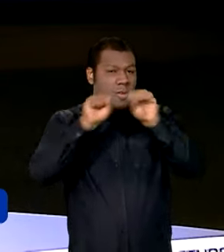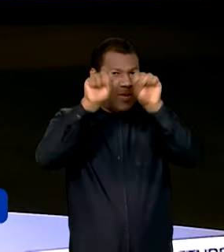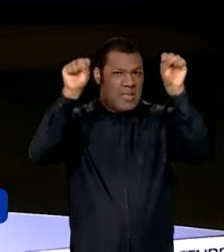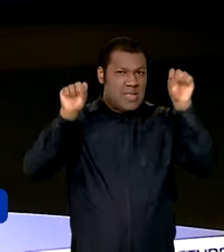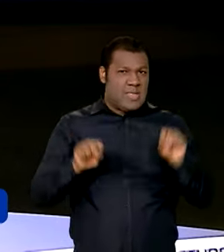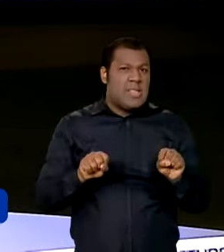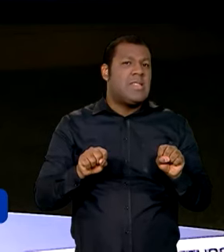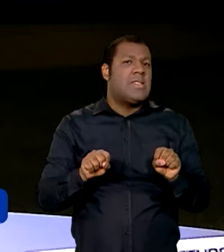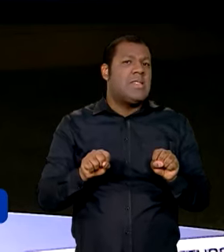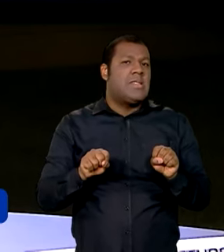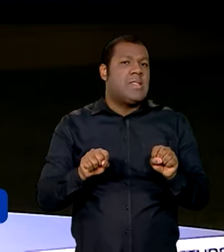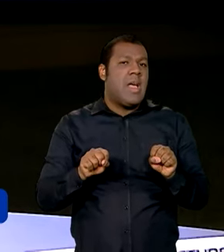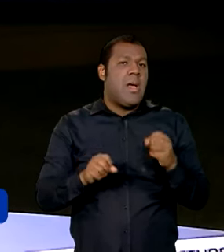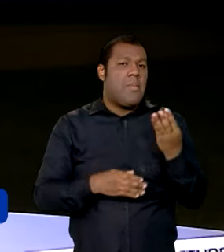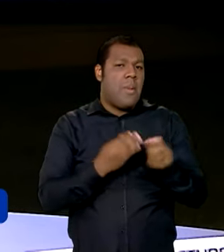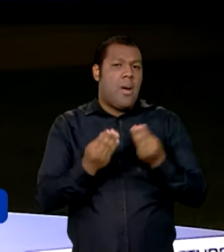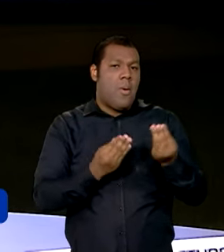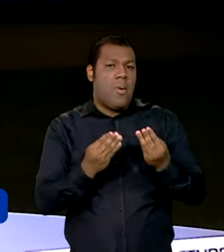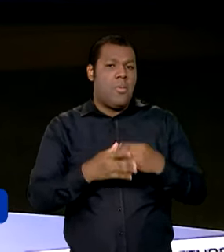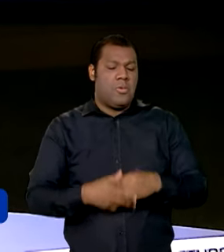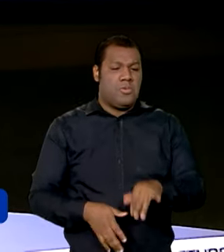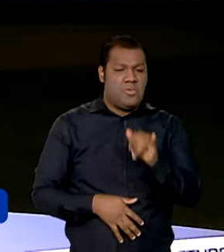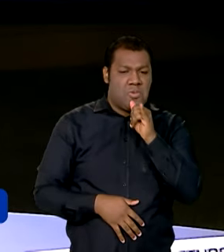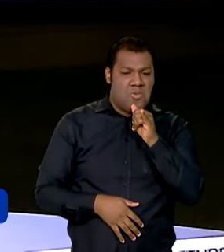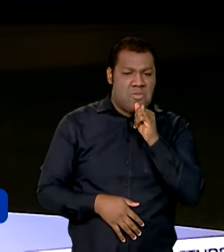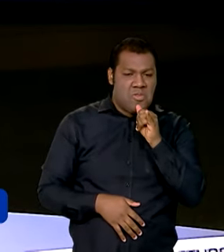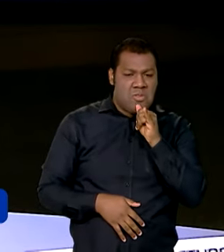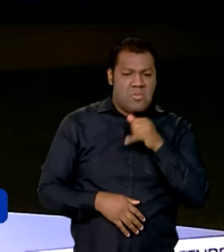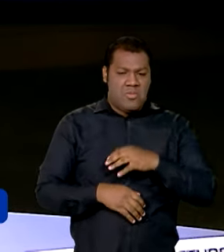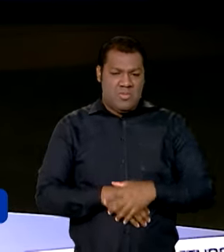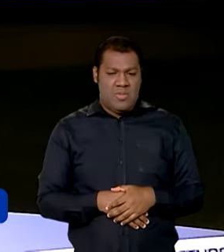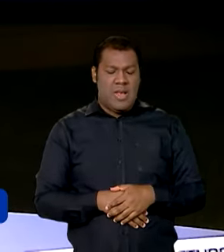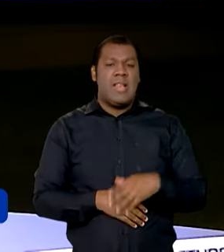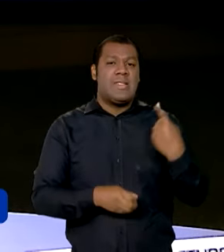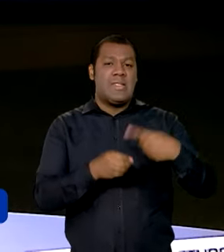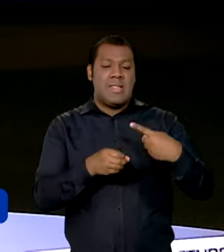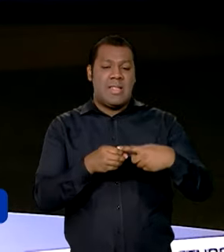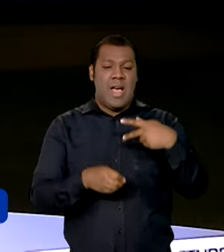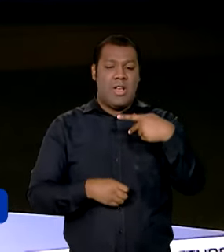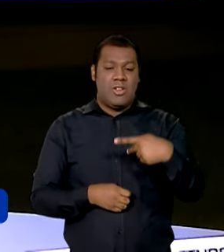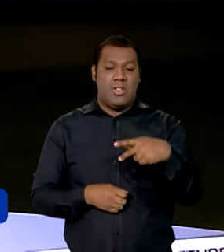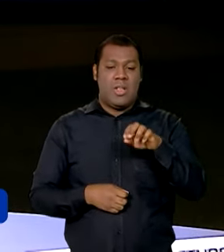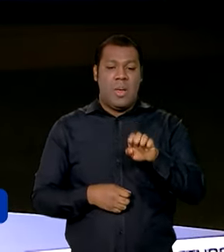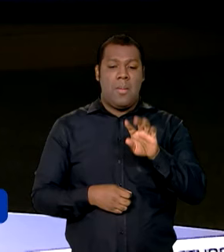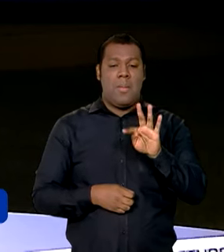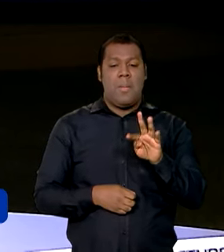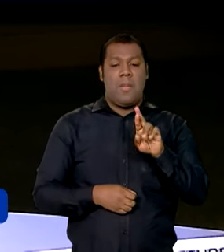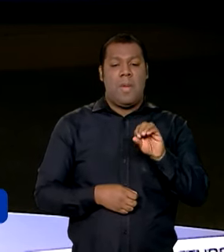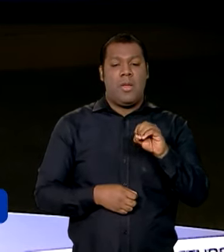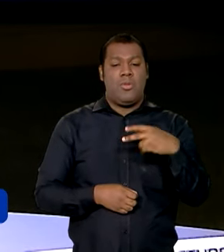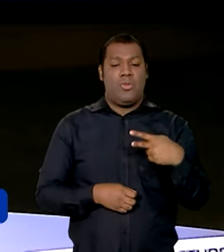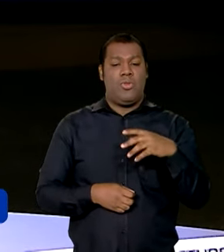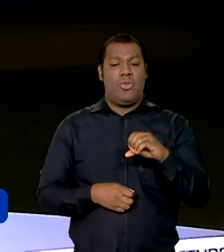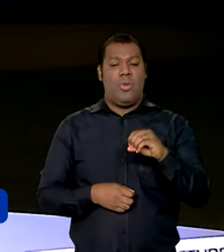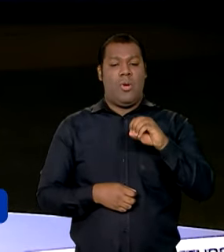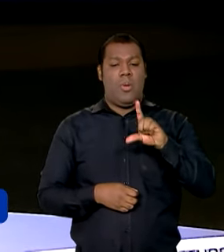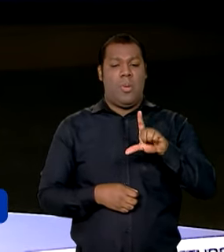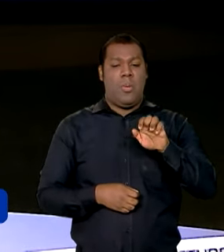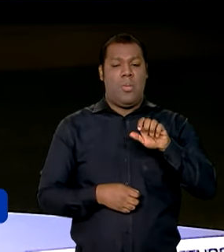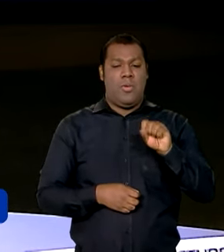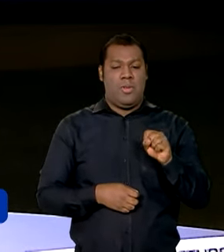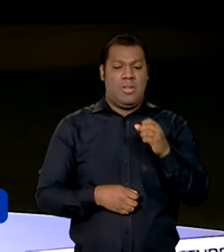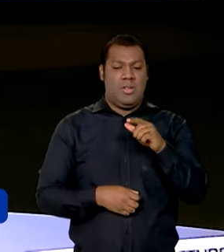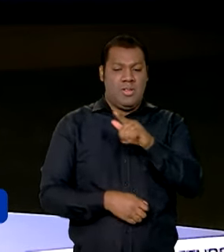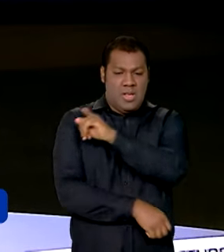região como é que vai ser Vamos pegar uma região como Petrópolis né que foi a partir dos problemas tiveram em Petrópolis ainda no